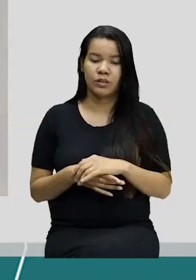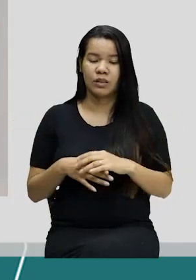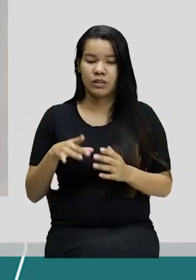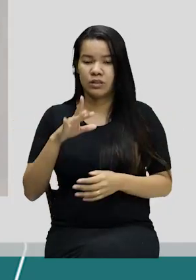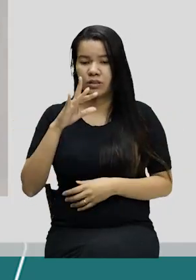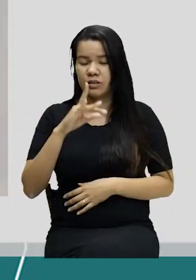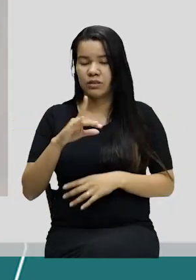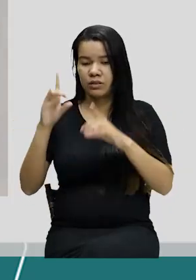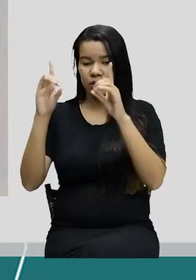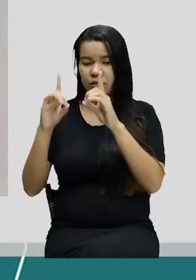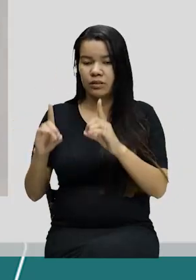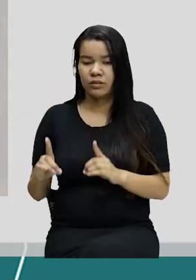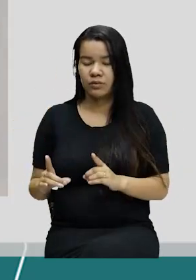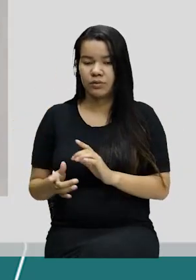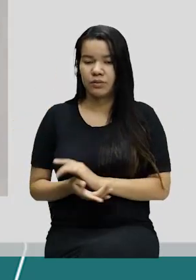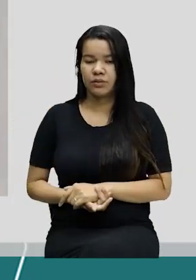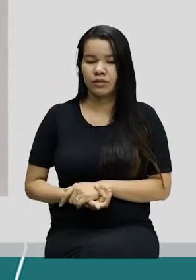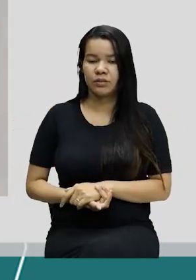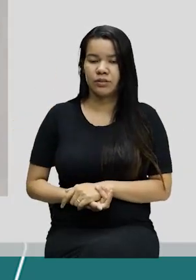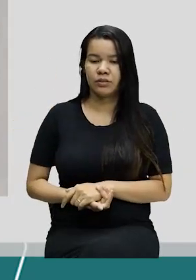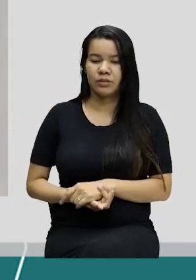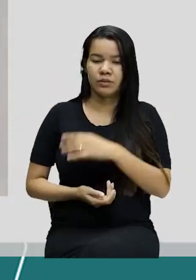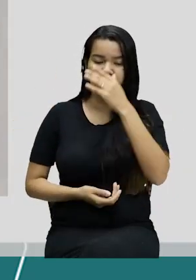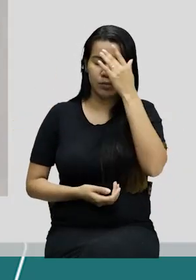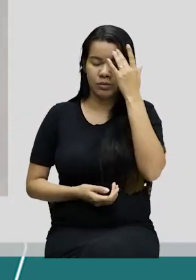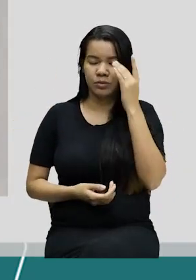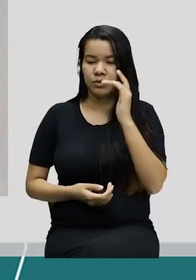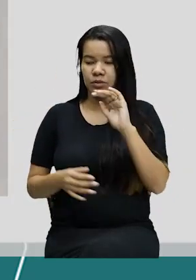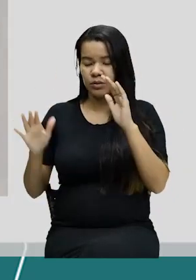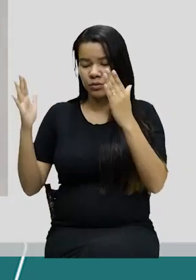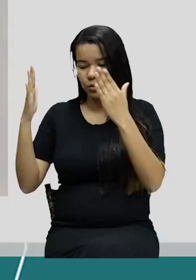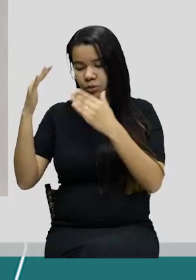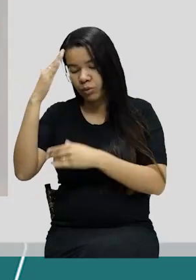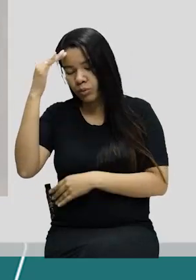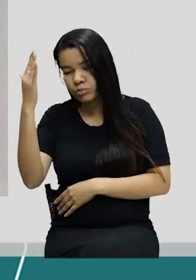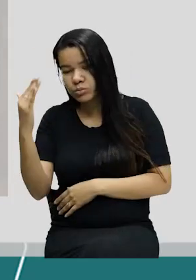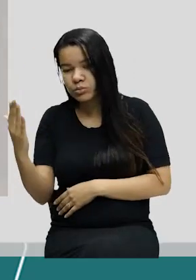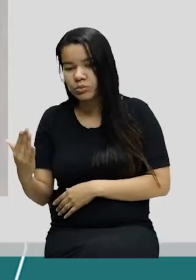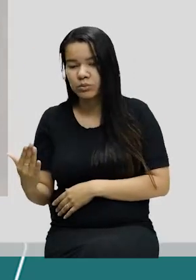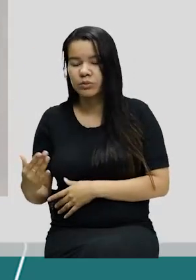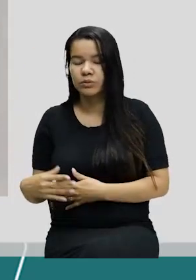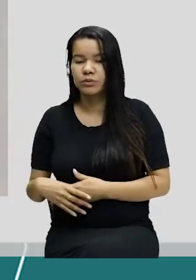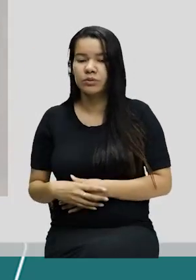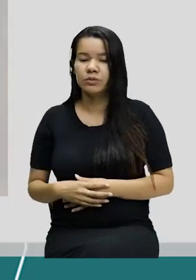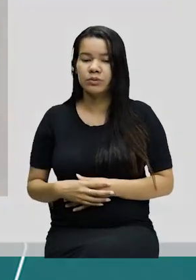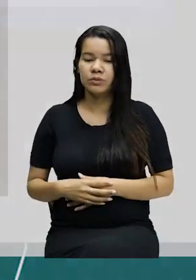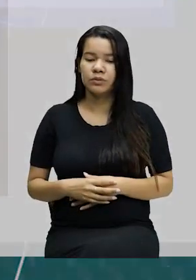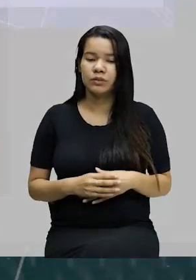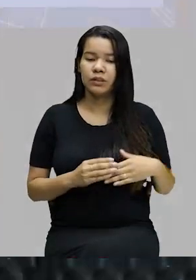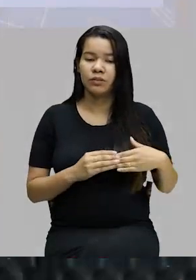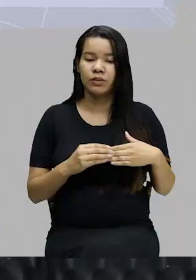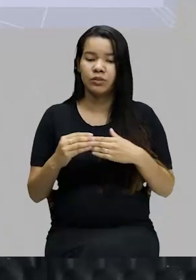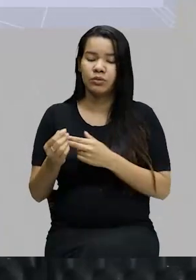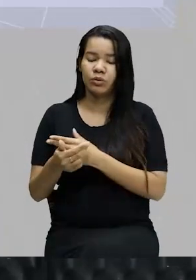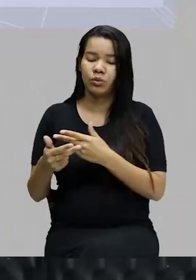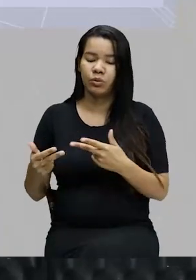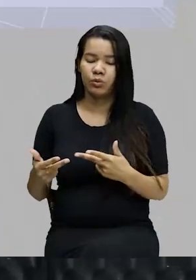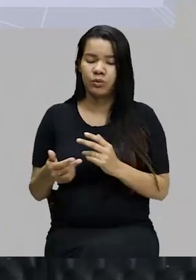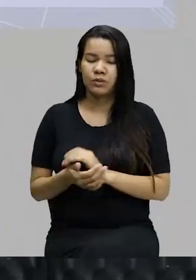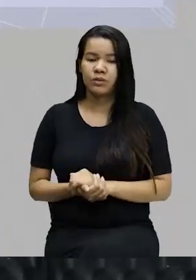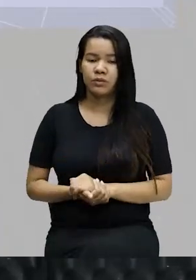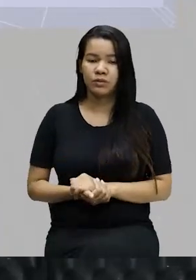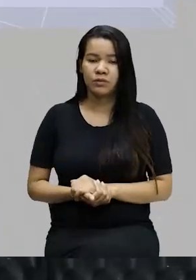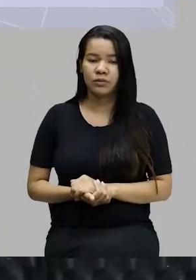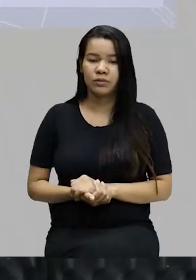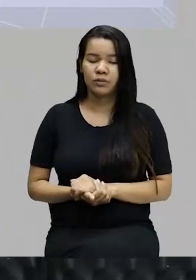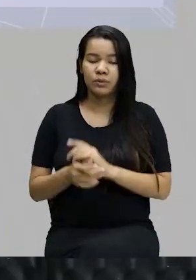deusas, né? Ali alguém sendo cultuado, eles levando ali alguma coisa para a deusa. Então,